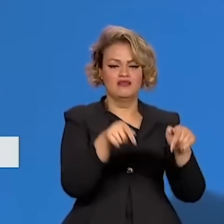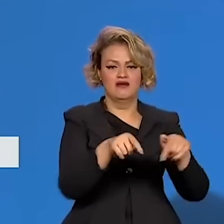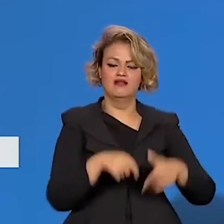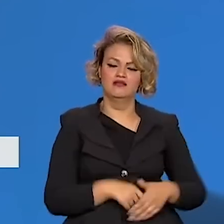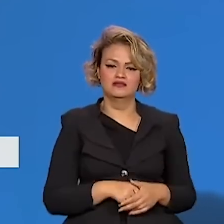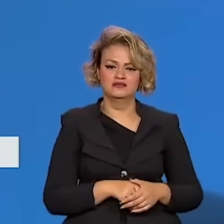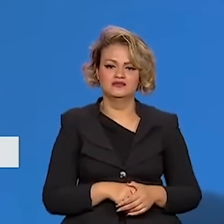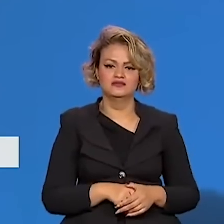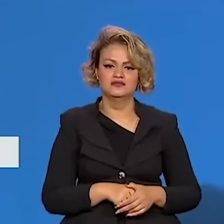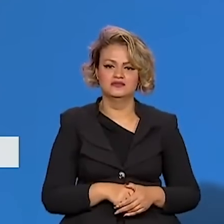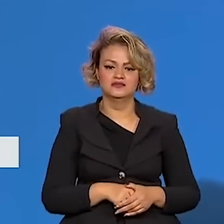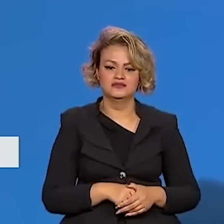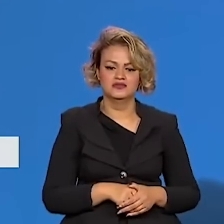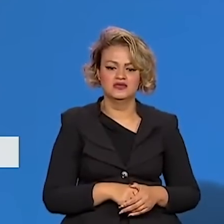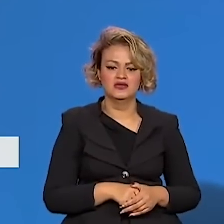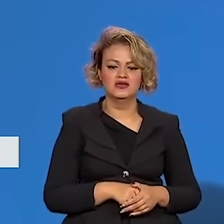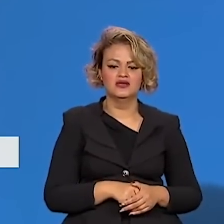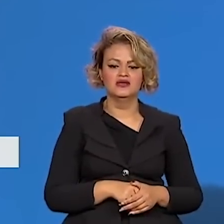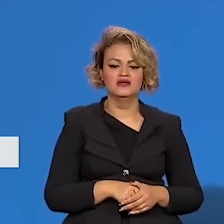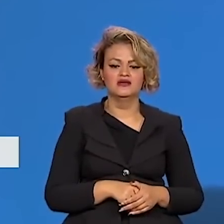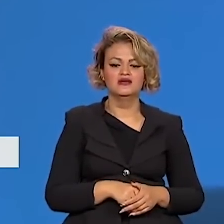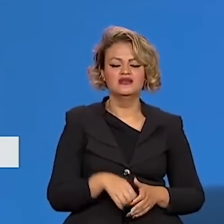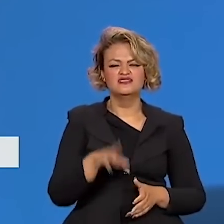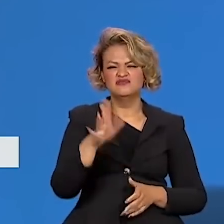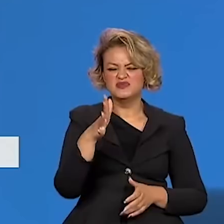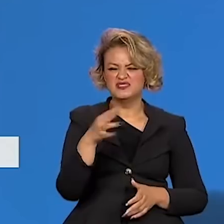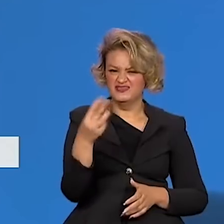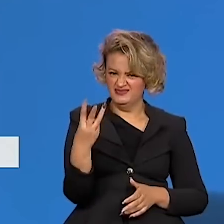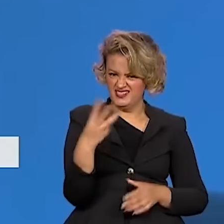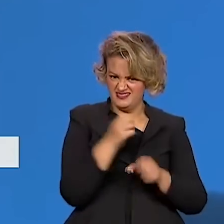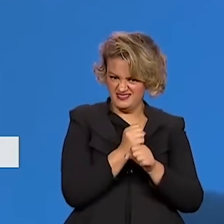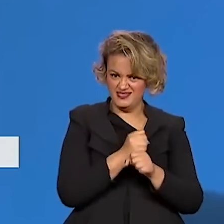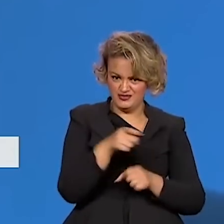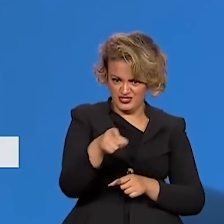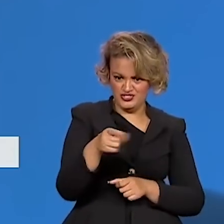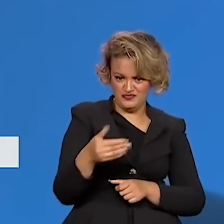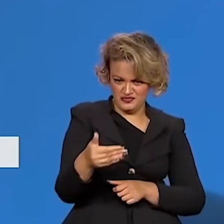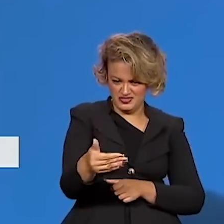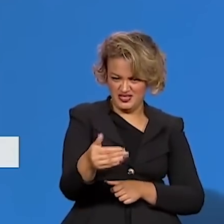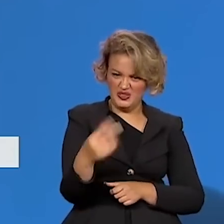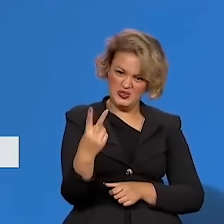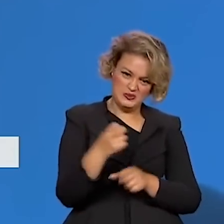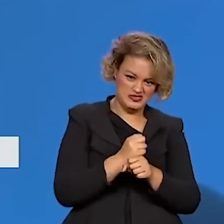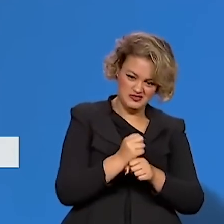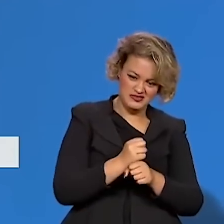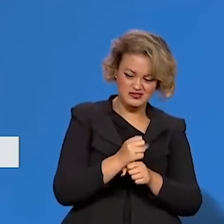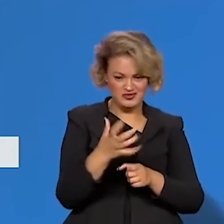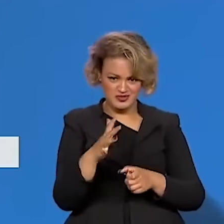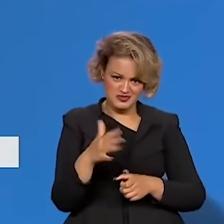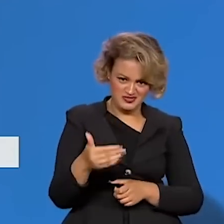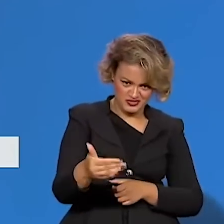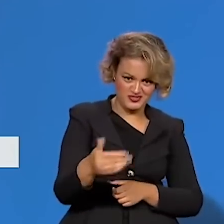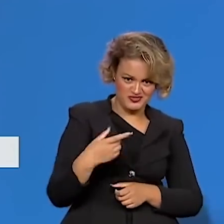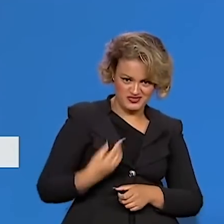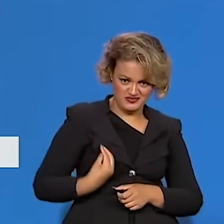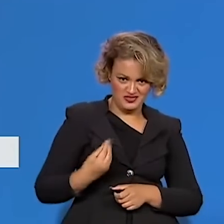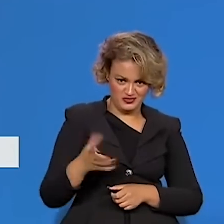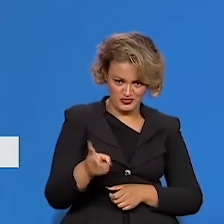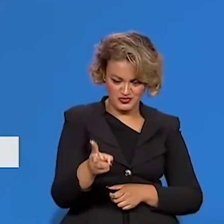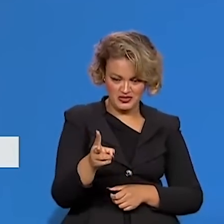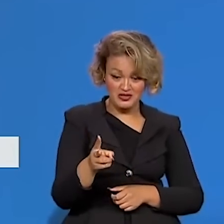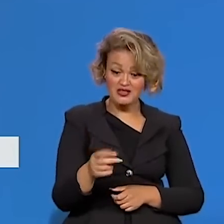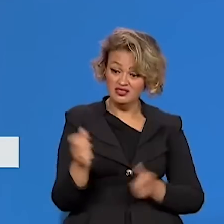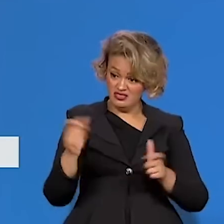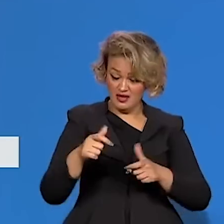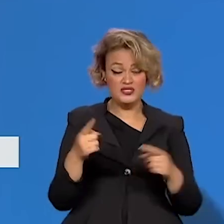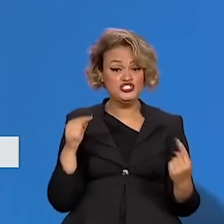meta você deve ter também uns três anos de Mandato ainda ou dois anos e pouco de Mandato não